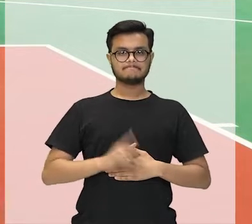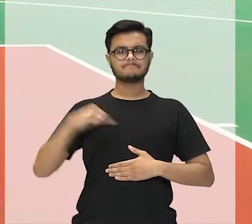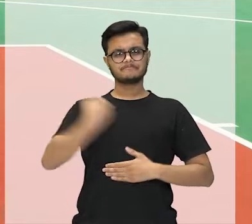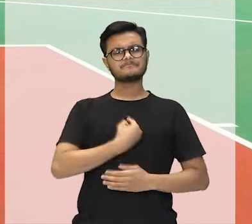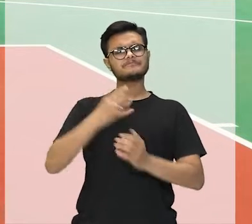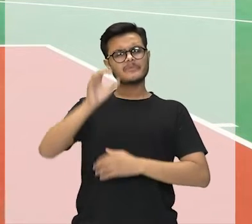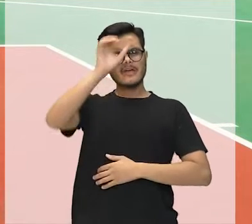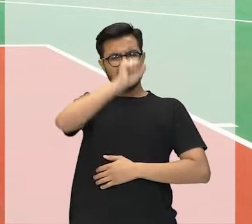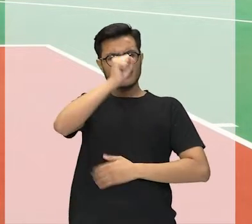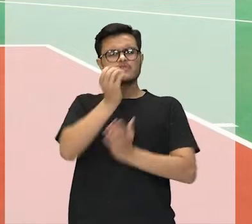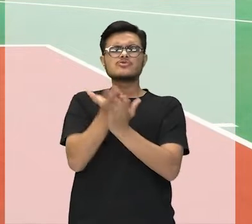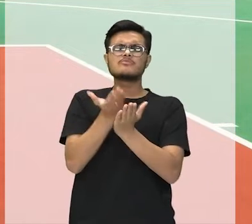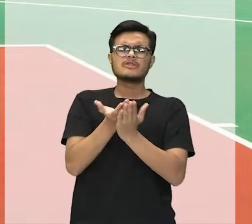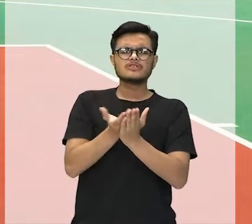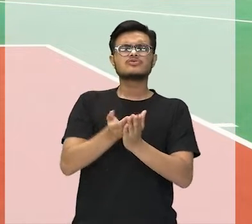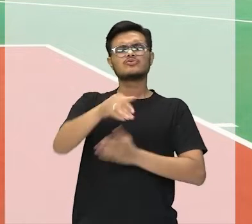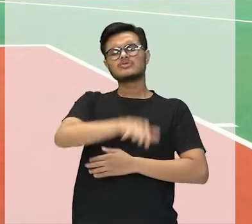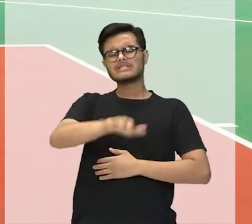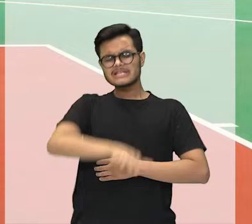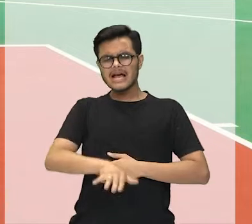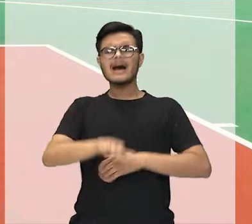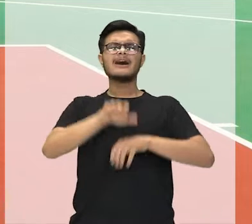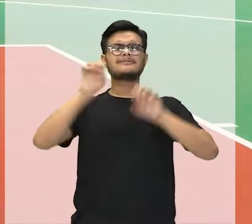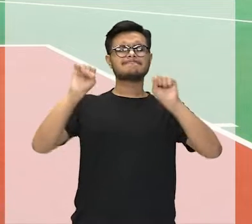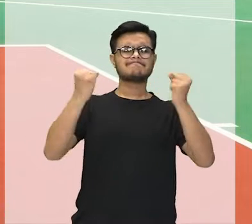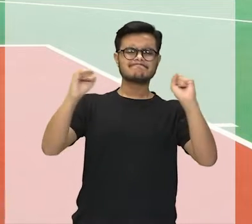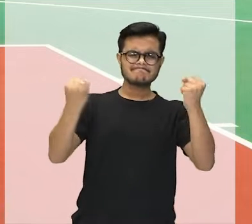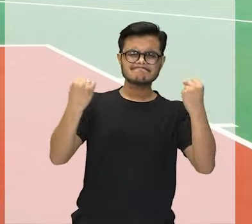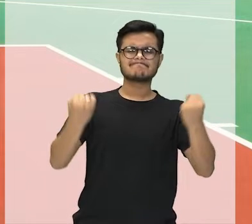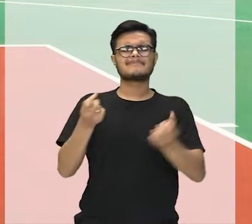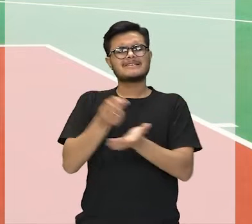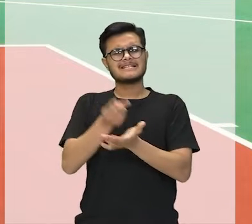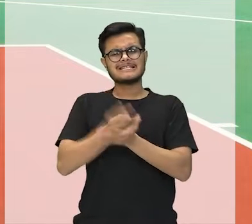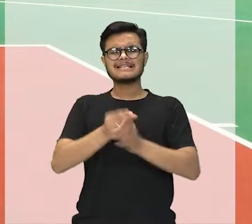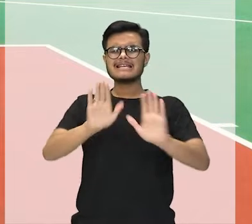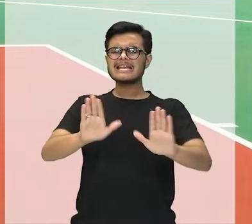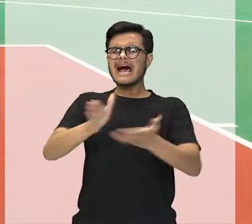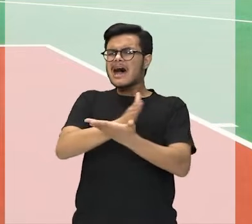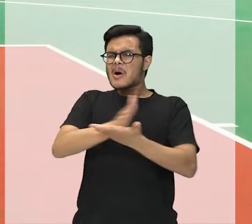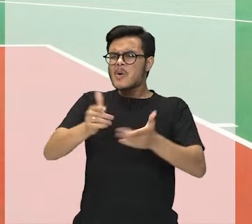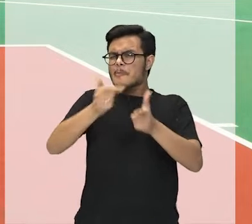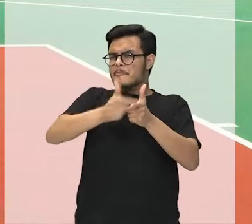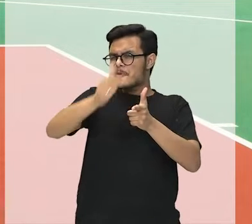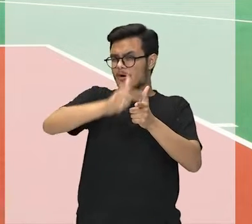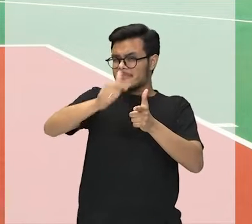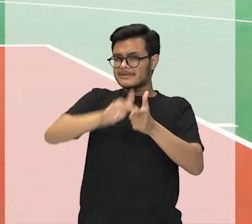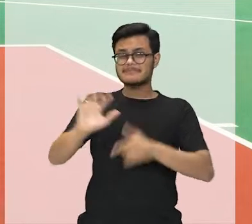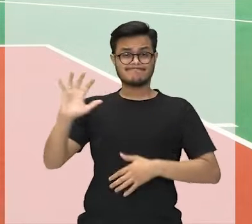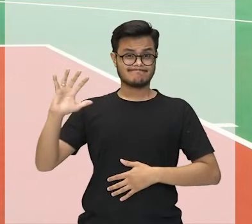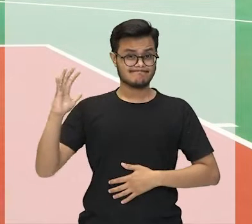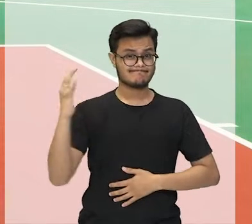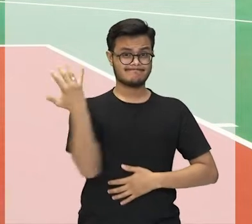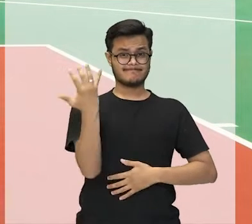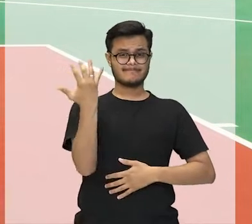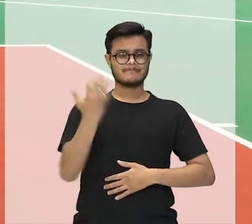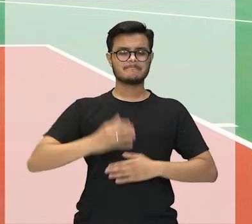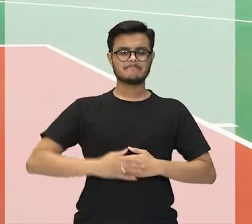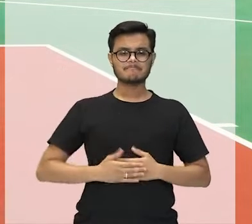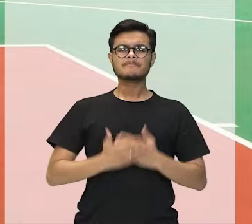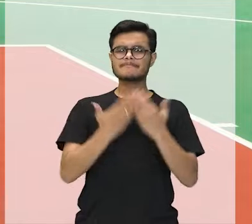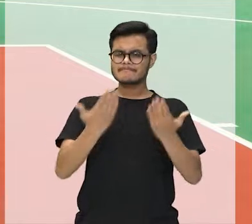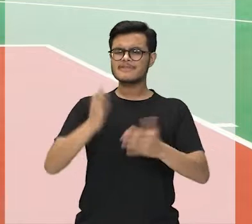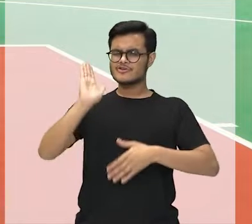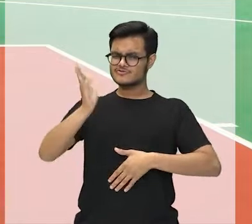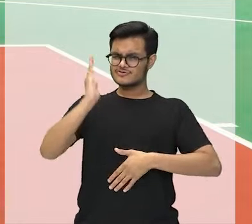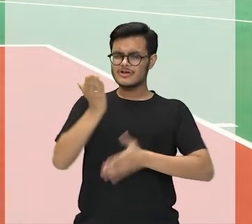educação física ou a prática de alguma atividade, pode acontecer pequenos acidentes, como aqueles que nós